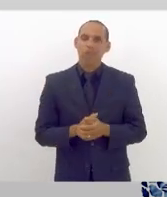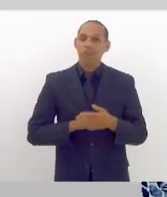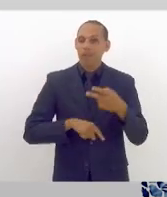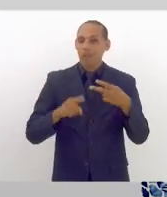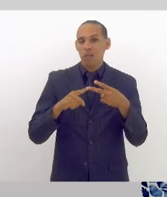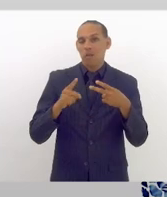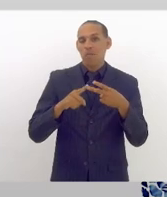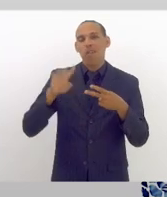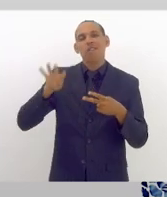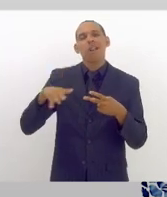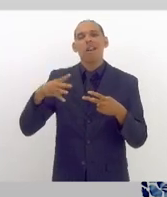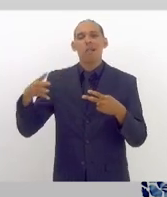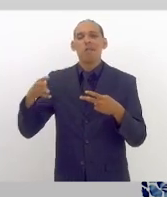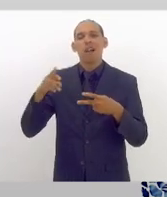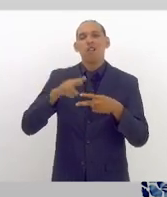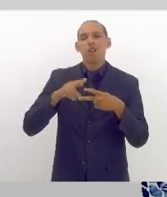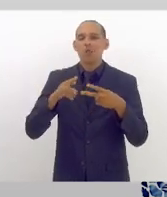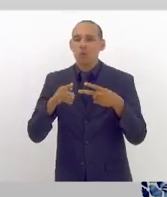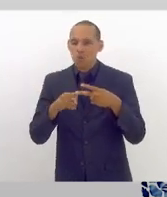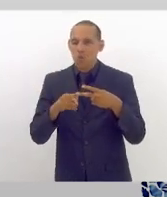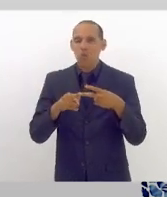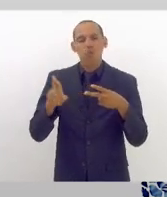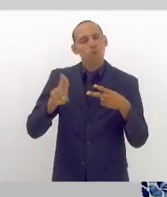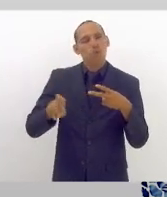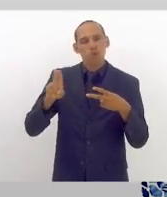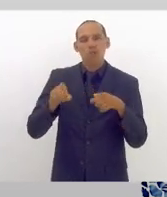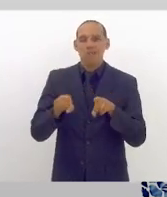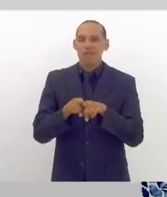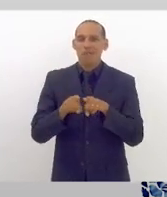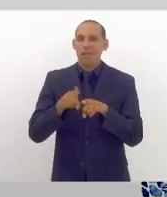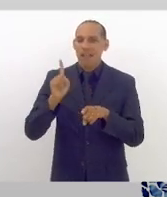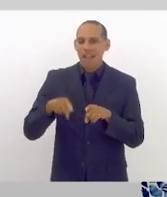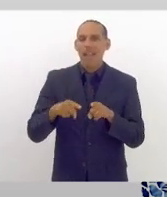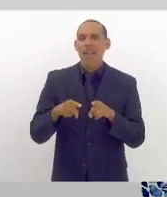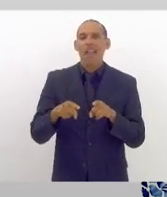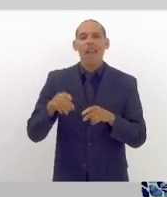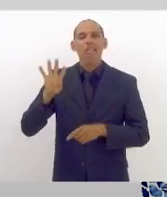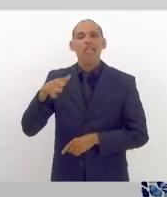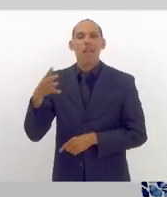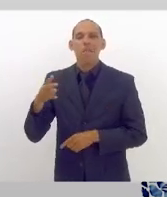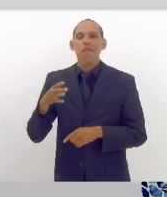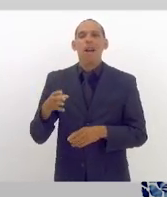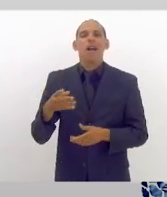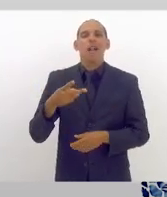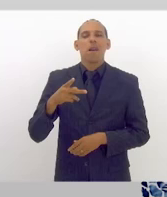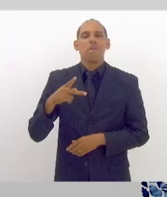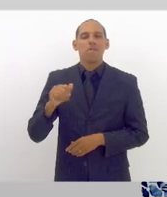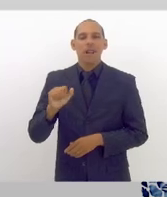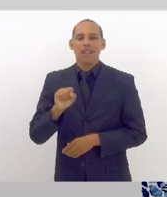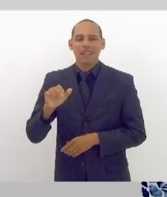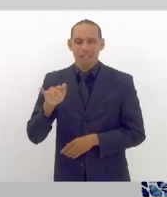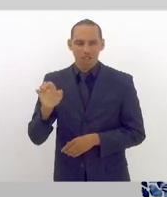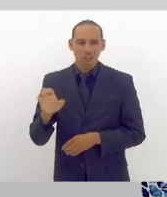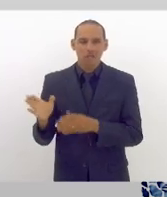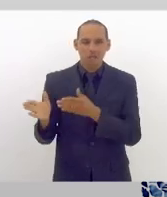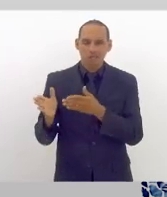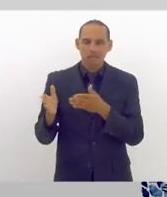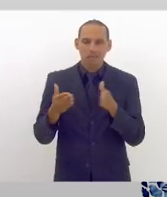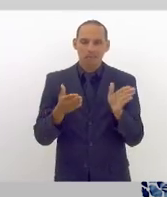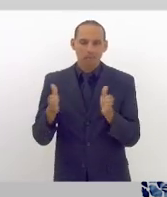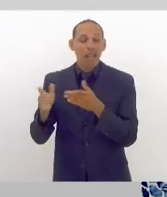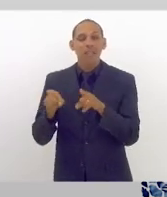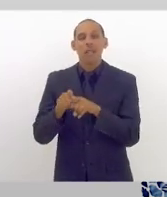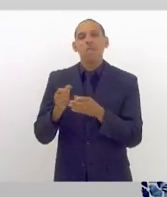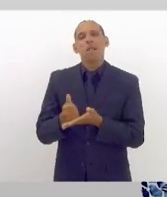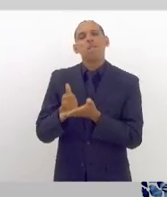eu vou falar da tabela de recursos e o uso que é um dos produtos da tabela de passagem que é um outro produto e finalmente da base de dados da Matriz